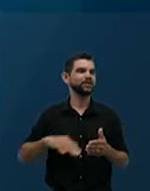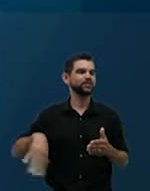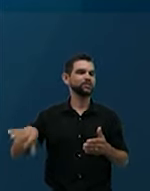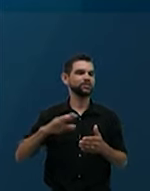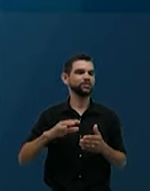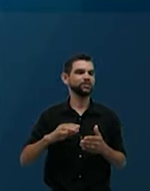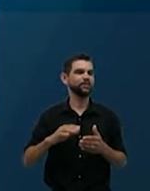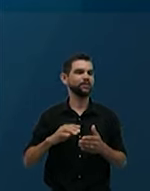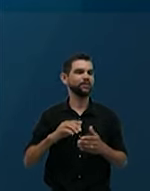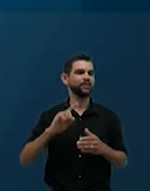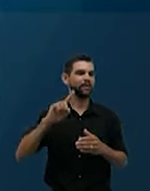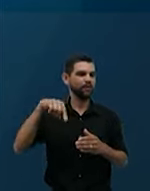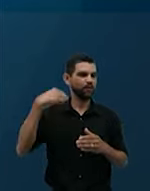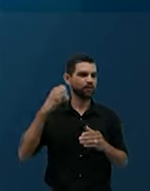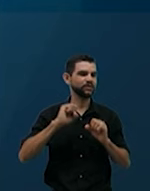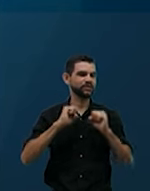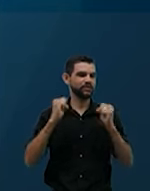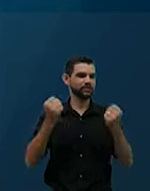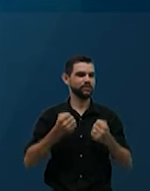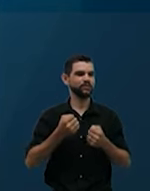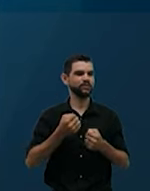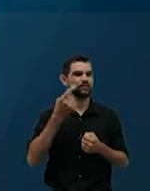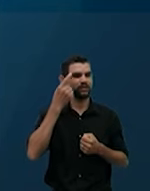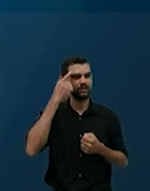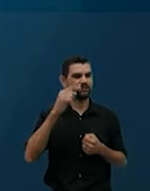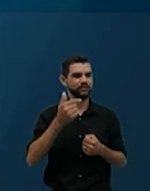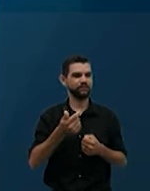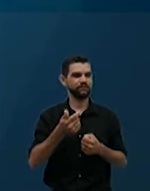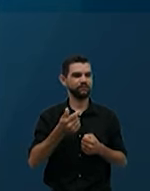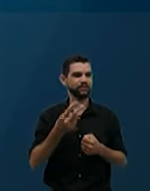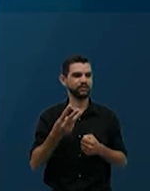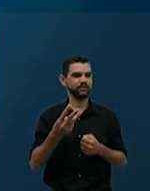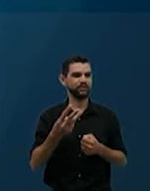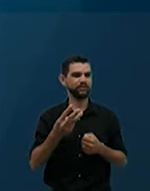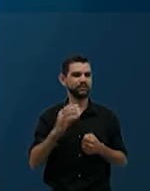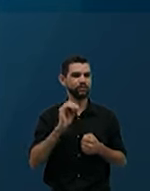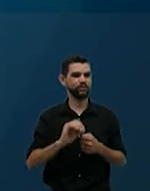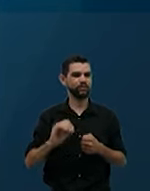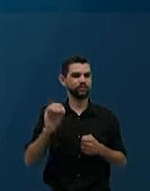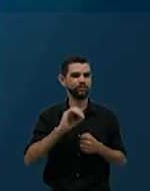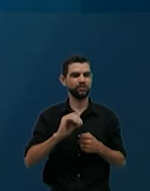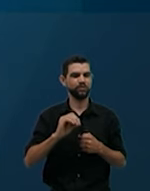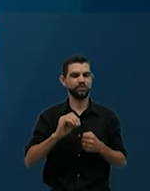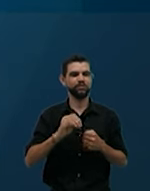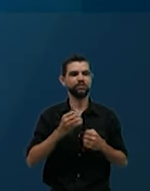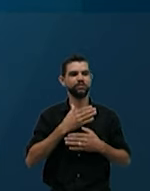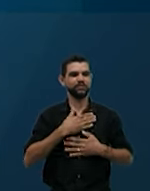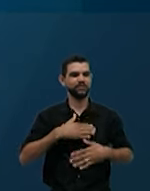sessão, que vai ser dia 23 de outubro. E bom descanso e até lá.